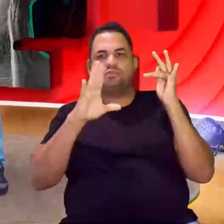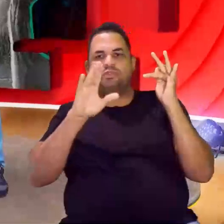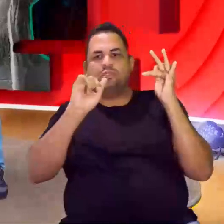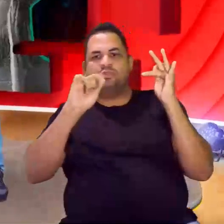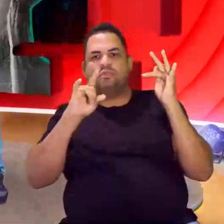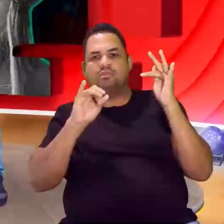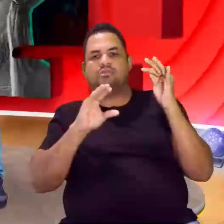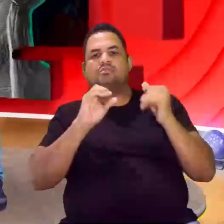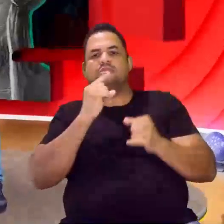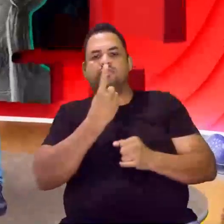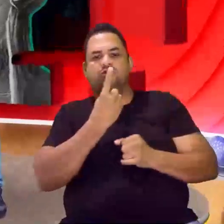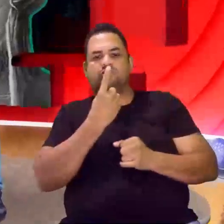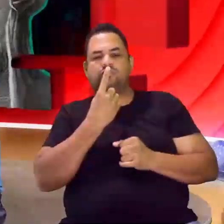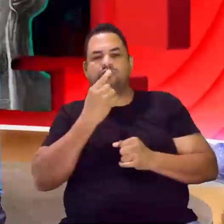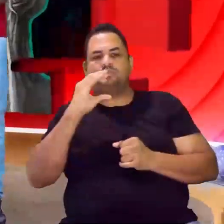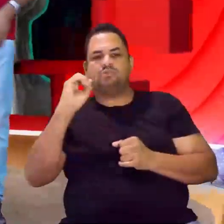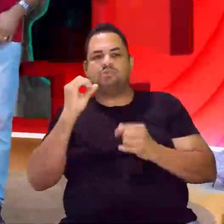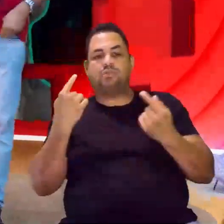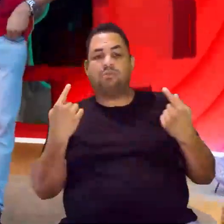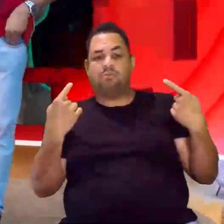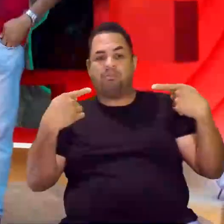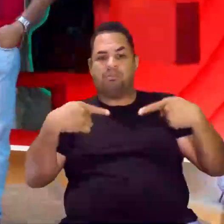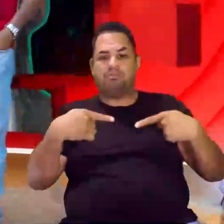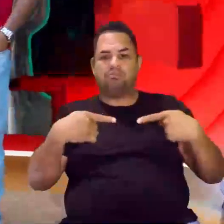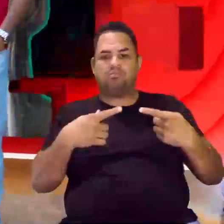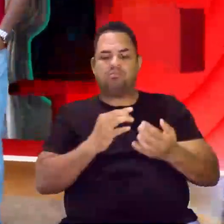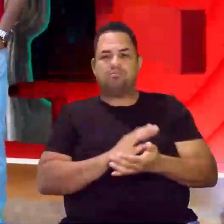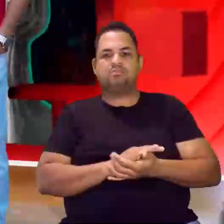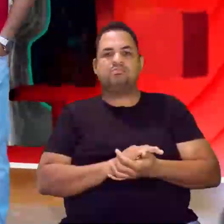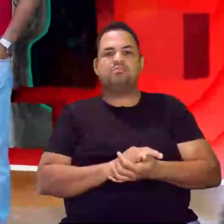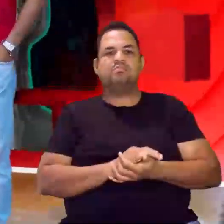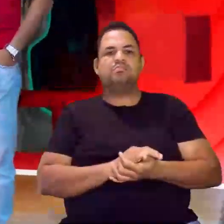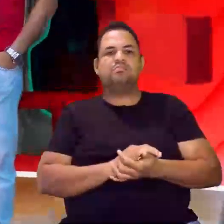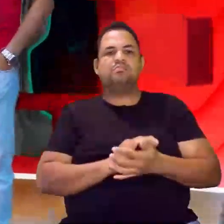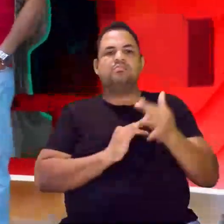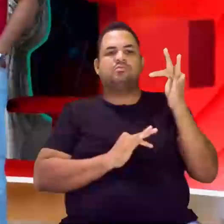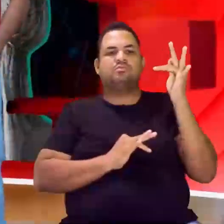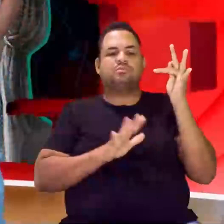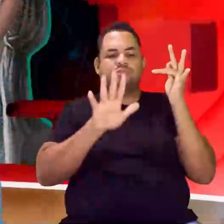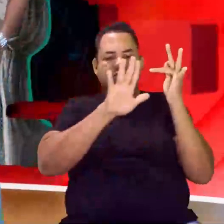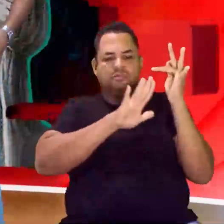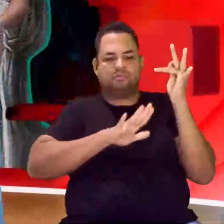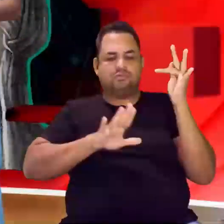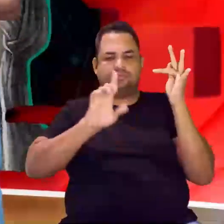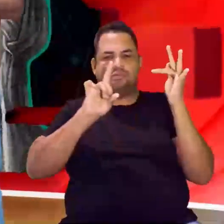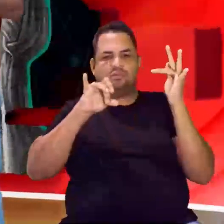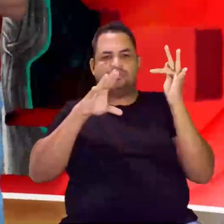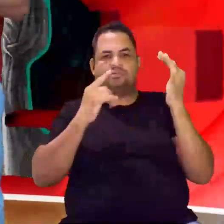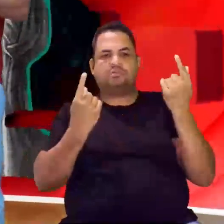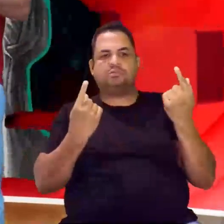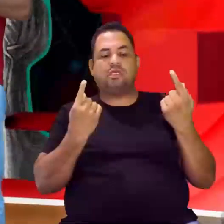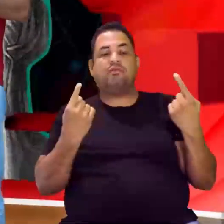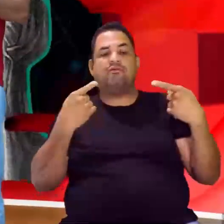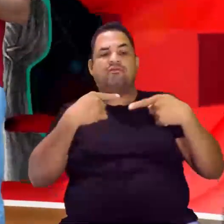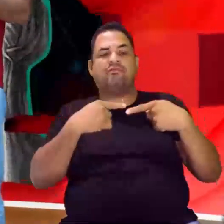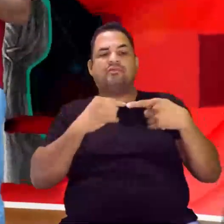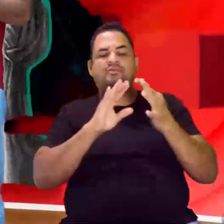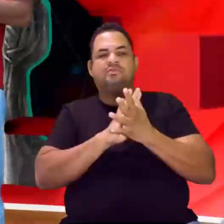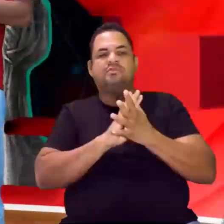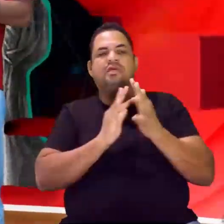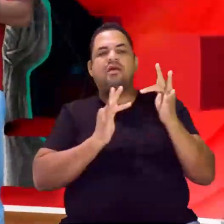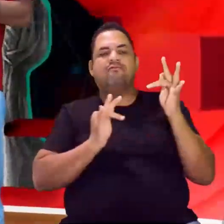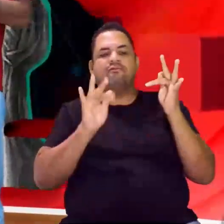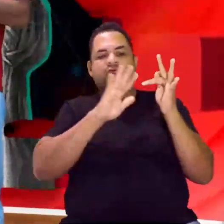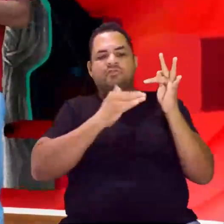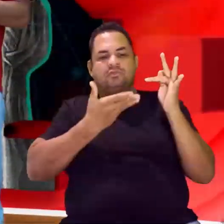ponto 1,0? Sim, são opostos, lembra? Que a gente falou que a função logarítmica era o inverso da função exponencial. Então sempre